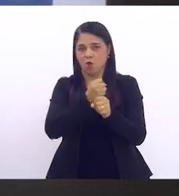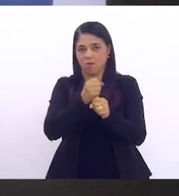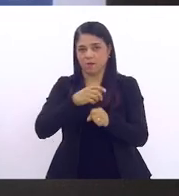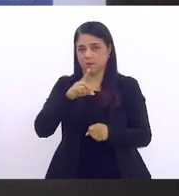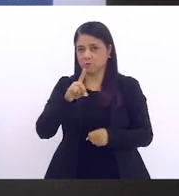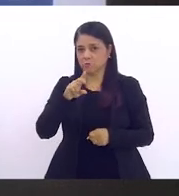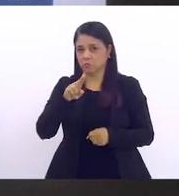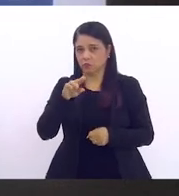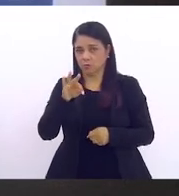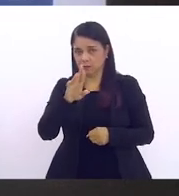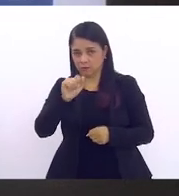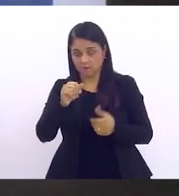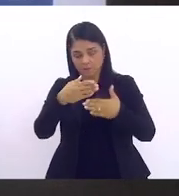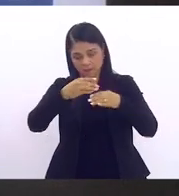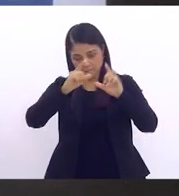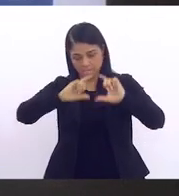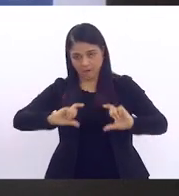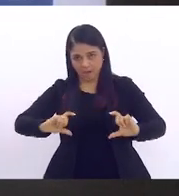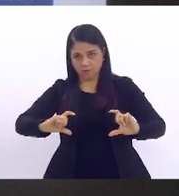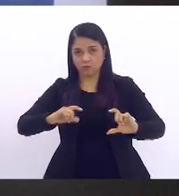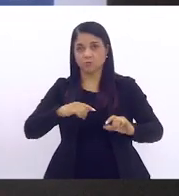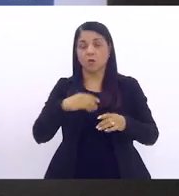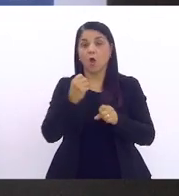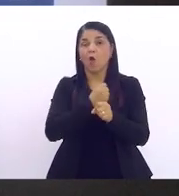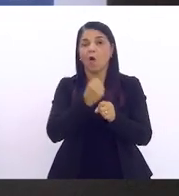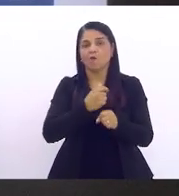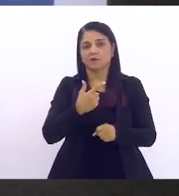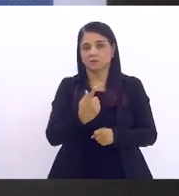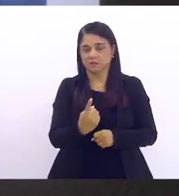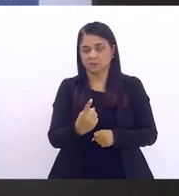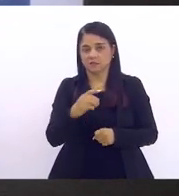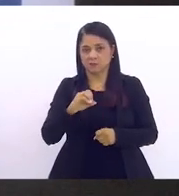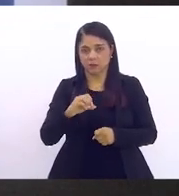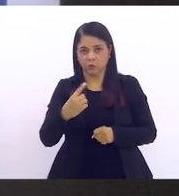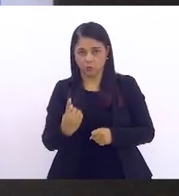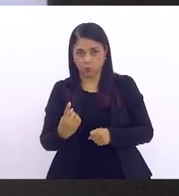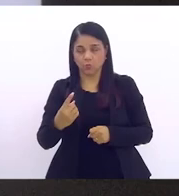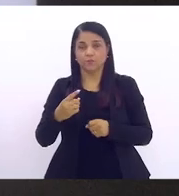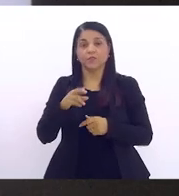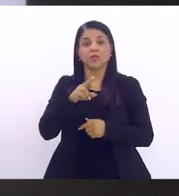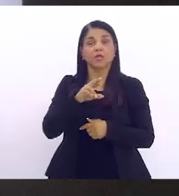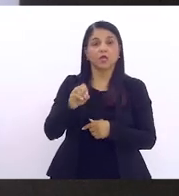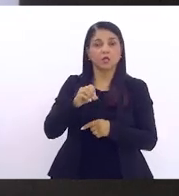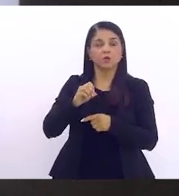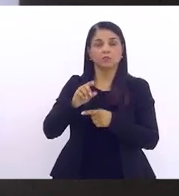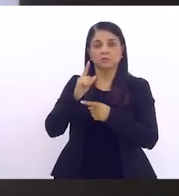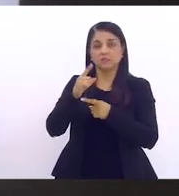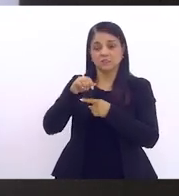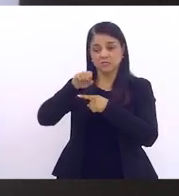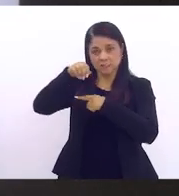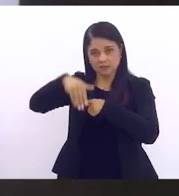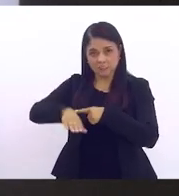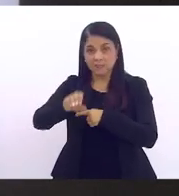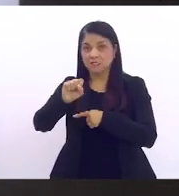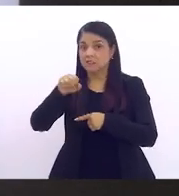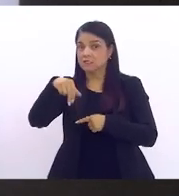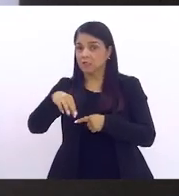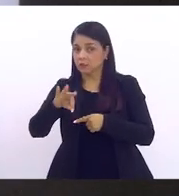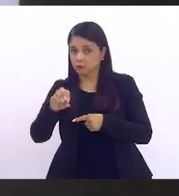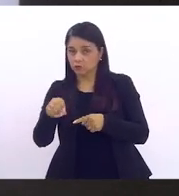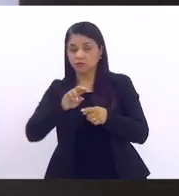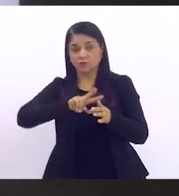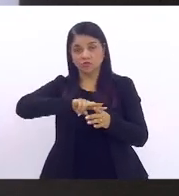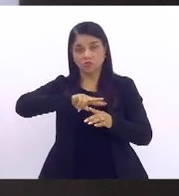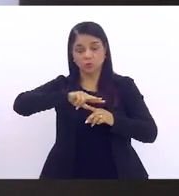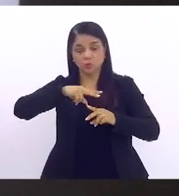é aqui da da da 101 que é que a car Rio Santos duas obras aqui que eu destaco da 101 é a duplicação que a gente